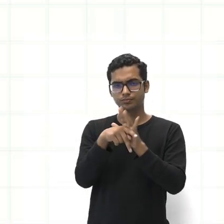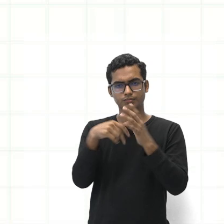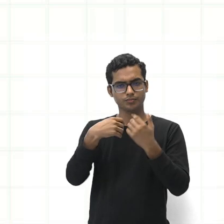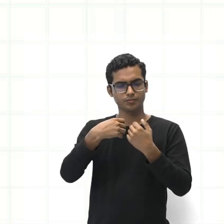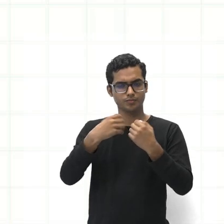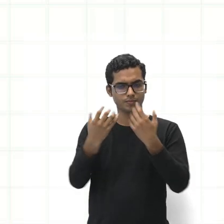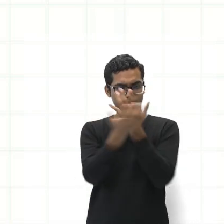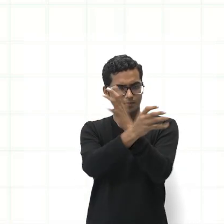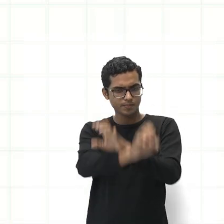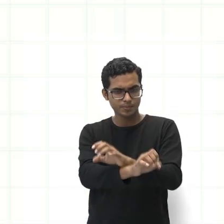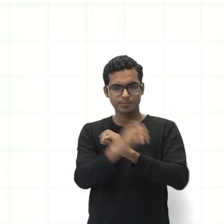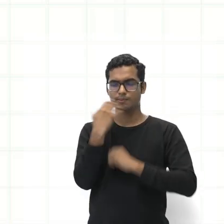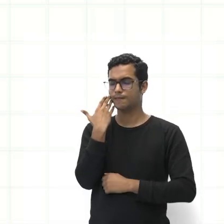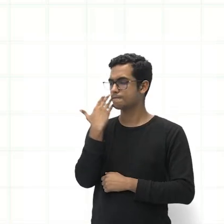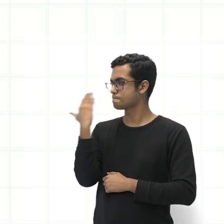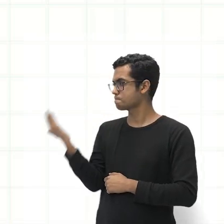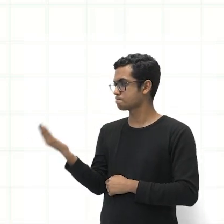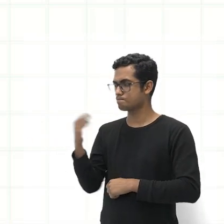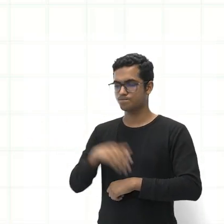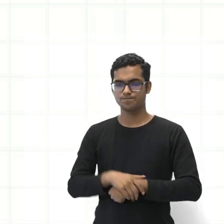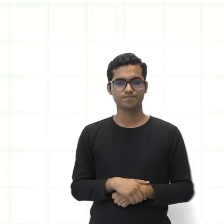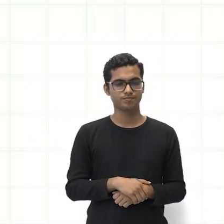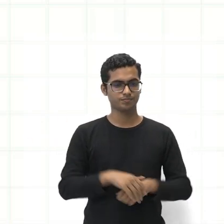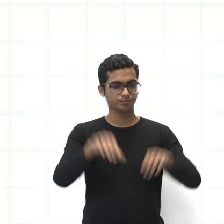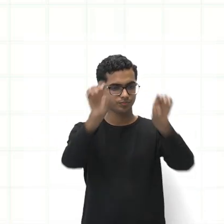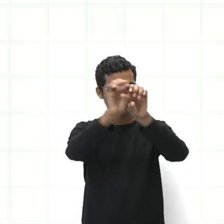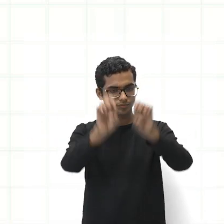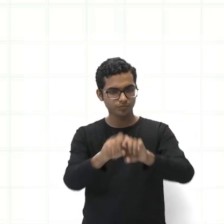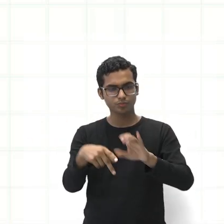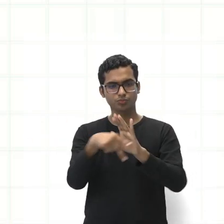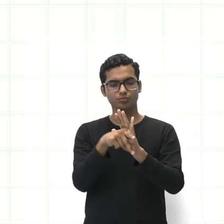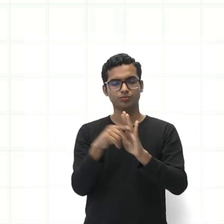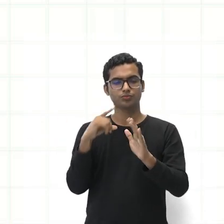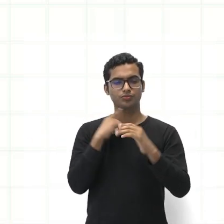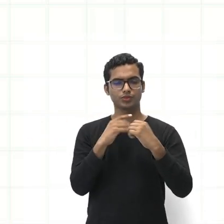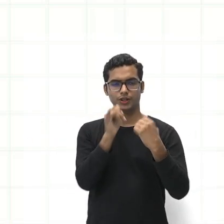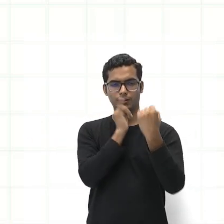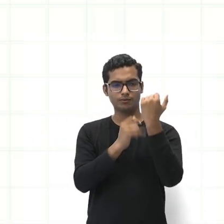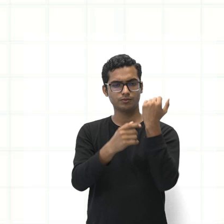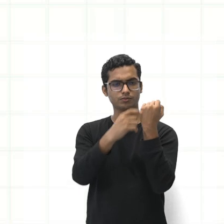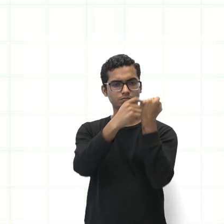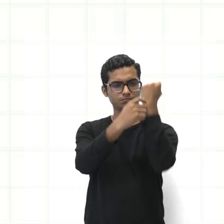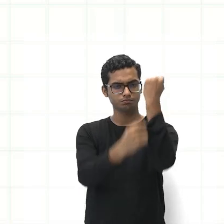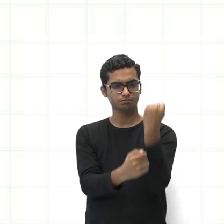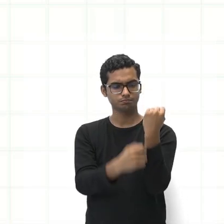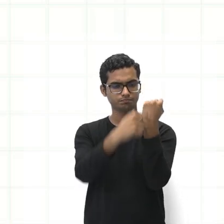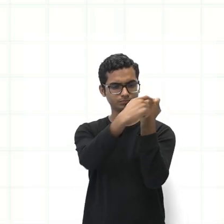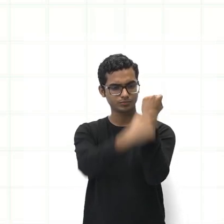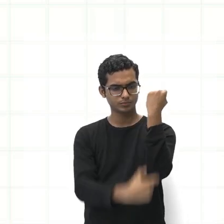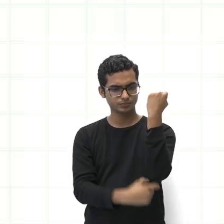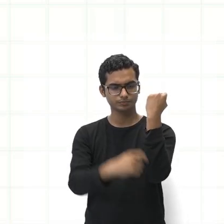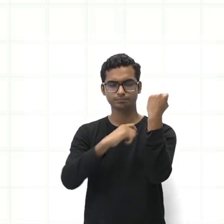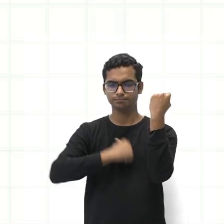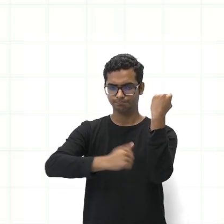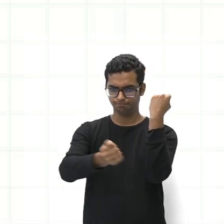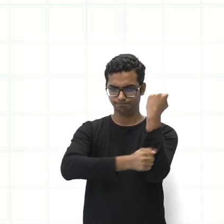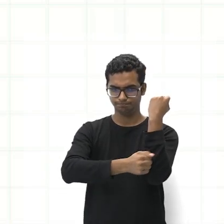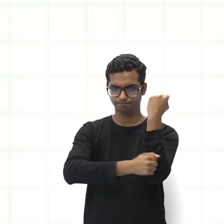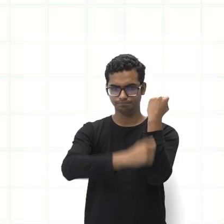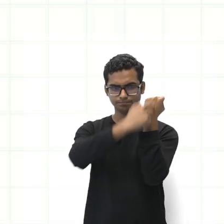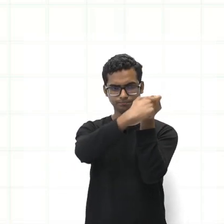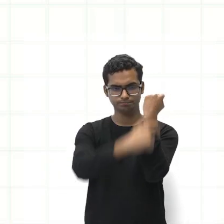imagem. Nós temos o periósteo, certo? Esse periósteo é uma camada